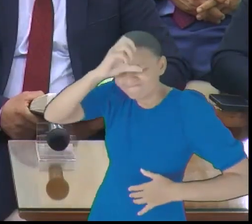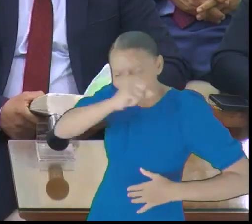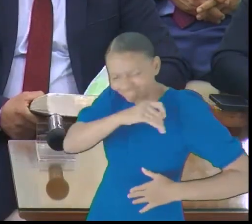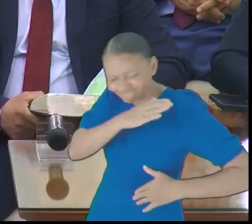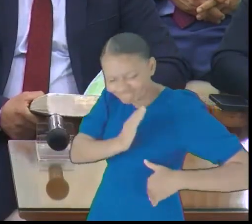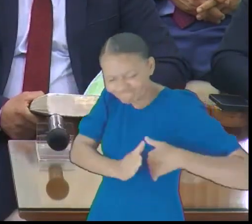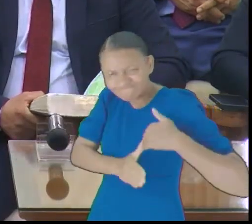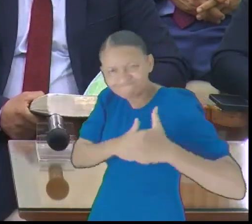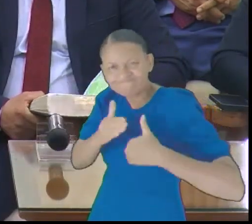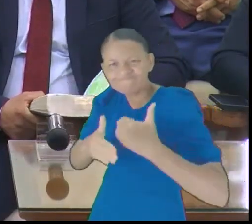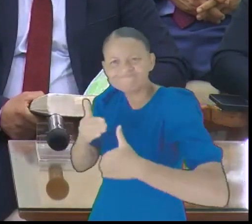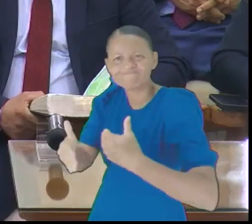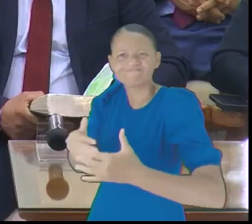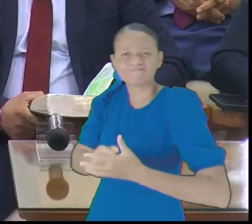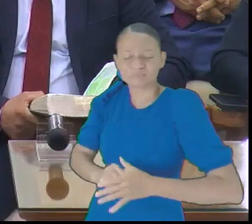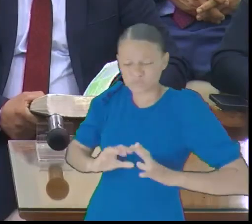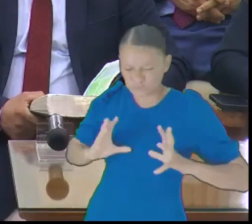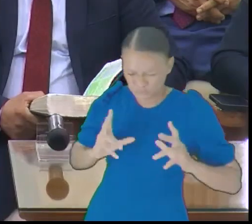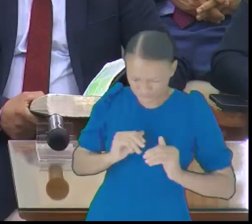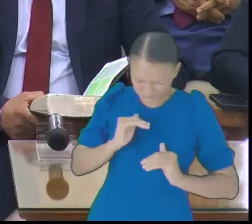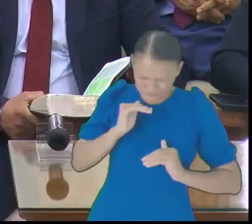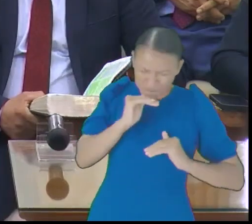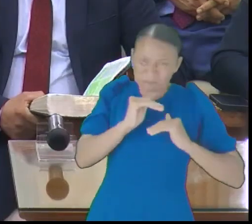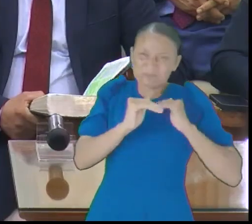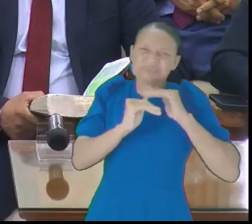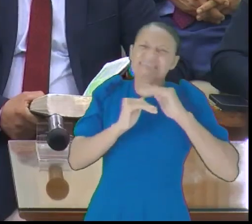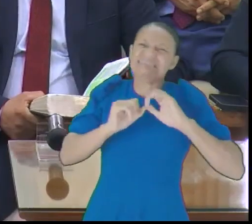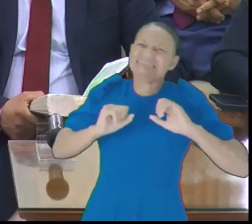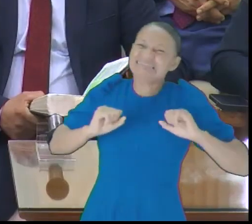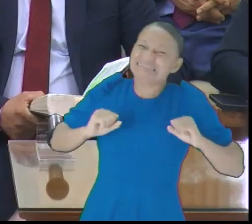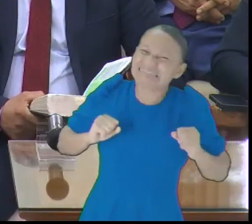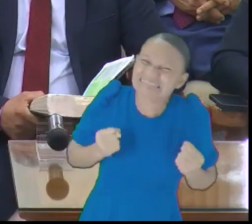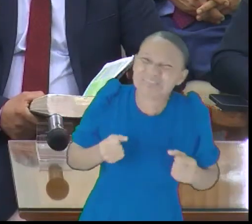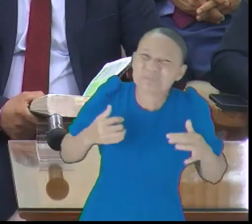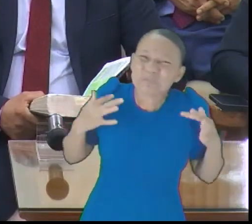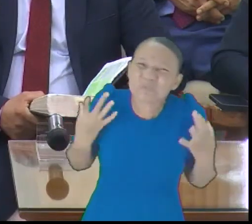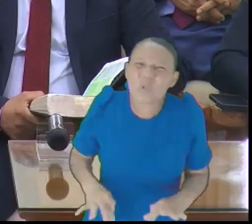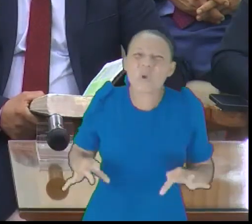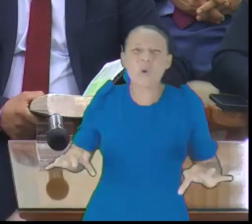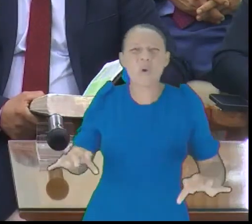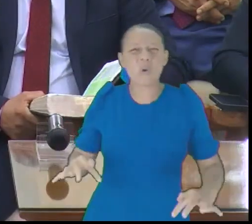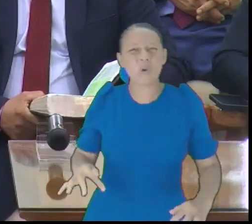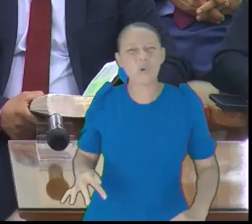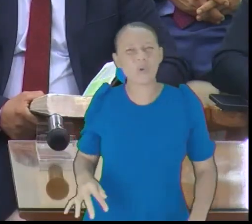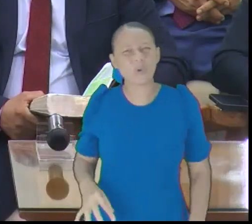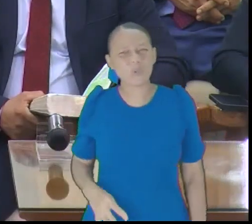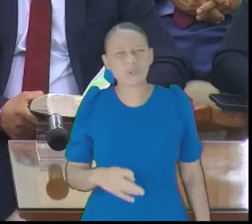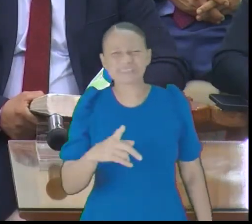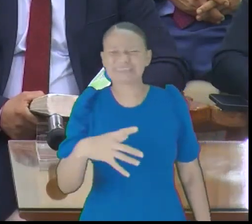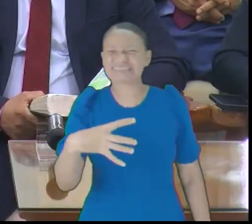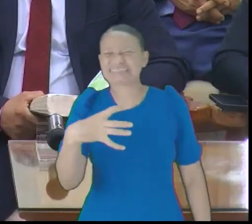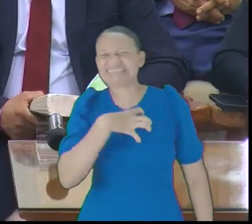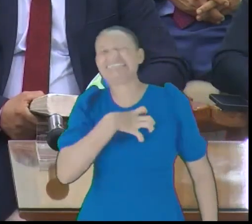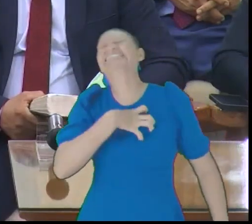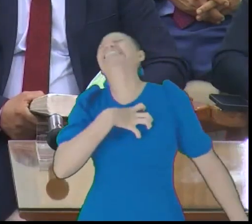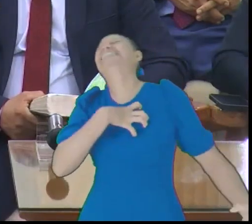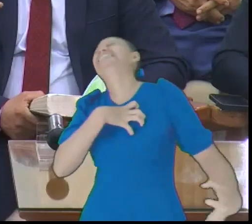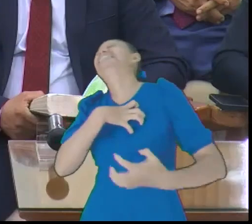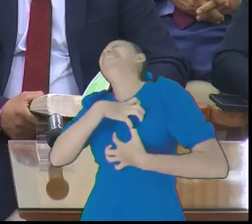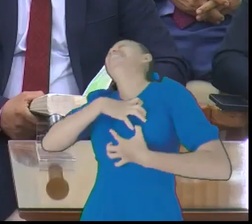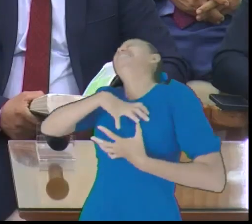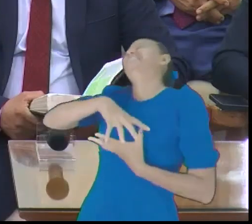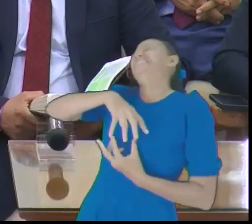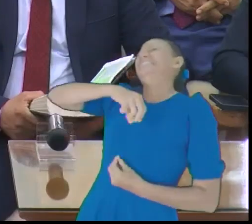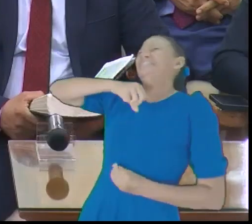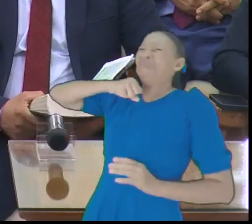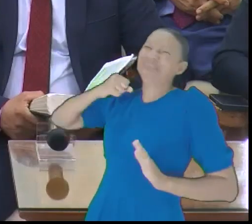Glória a Deus. Todo crescimento é doloroso. Todo crescimento deixa cicatrizes na